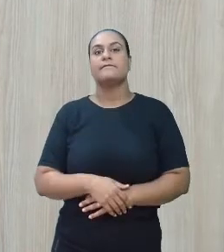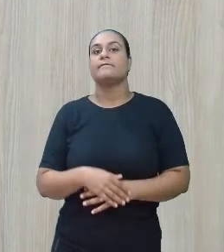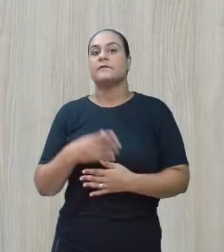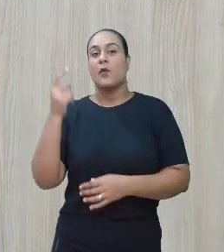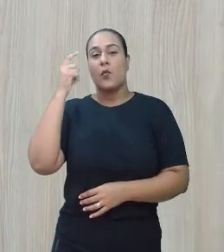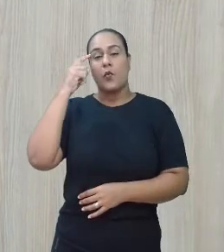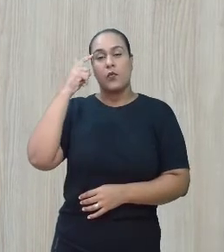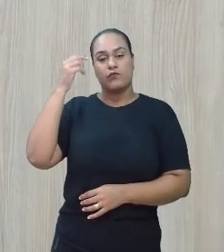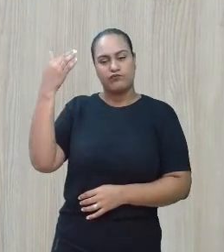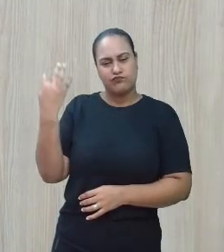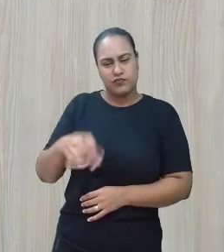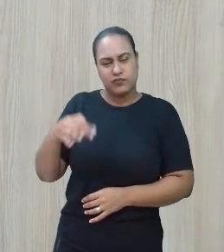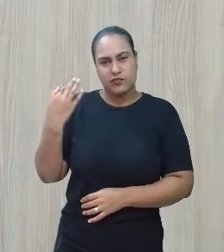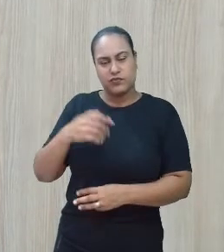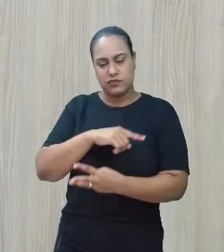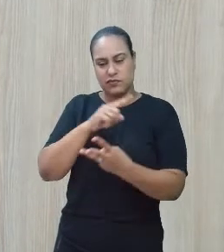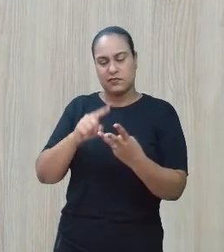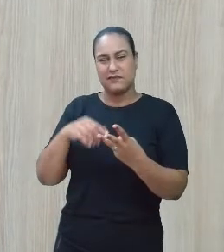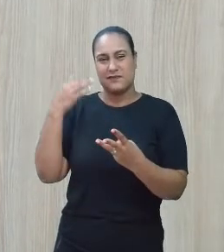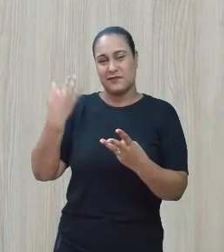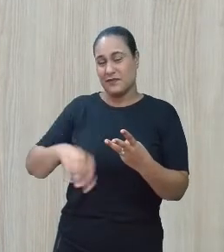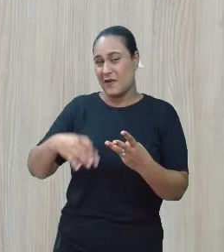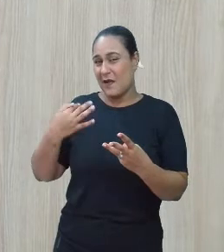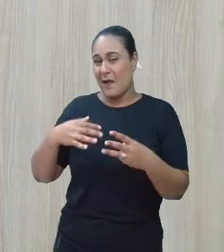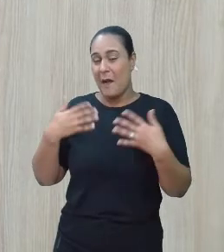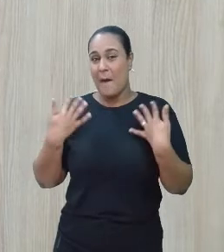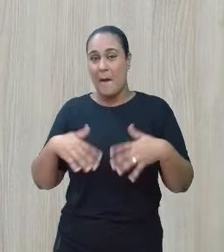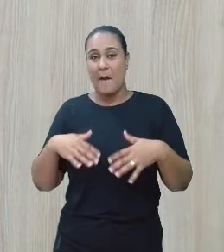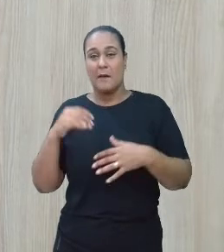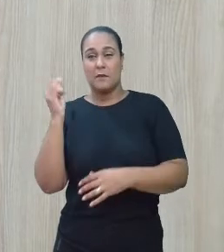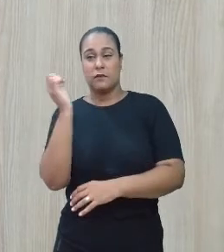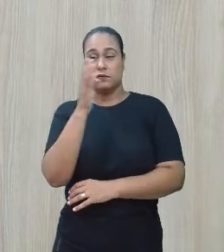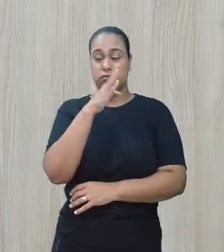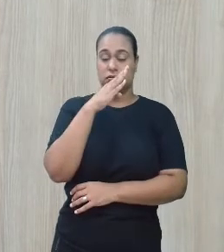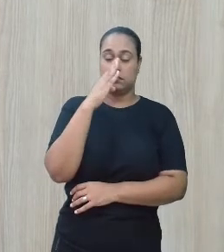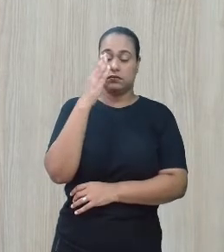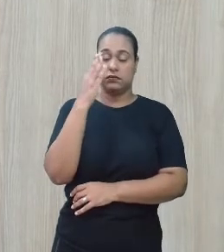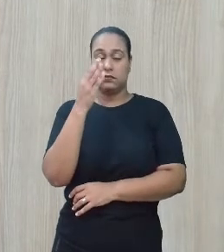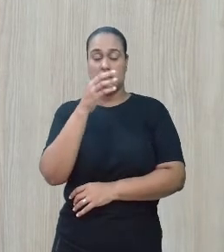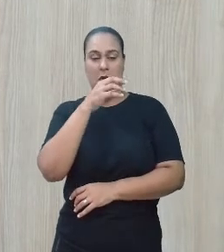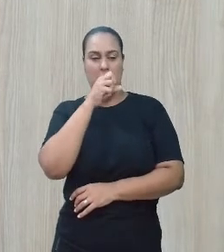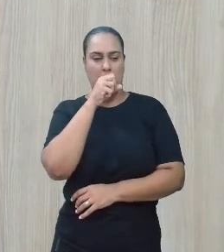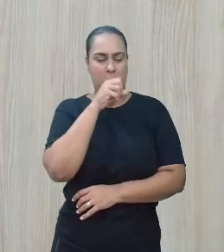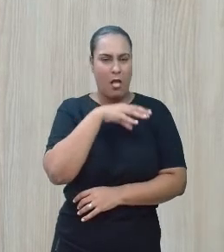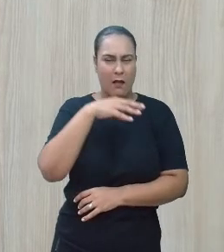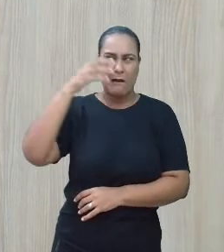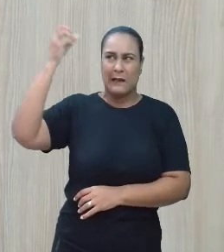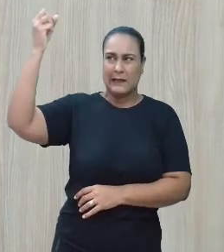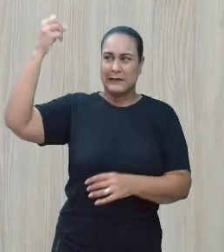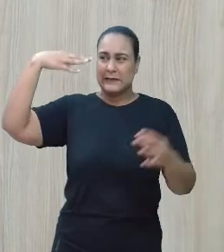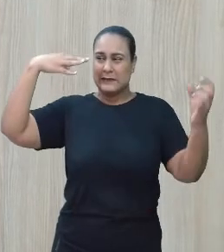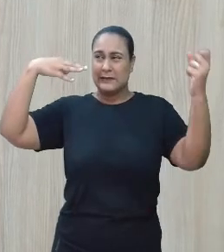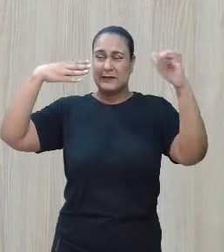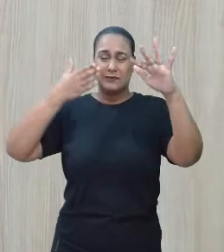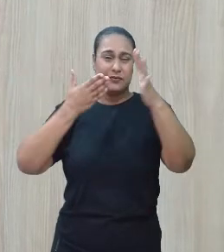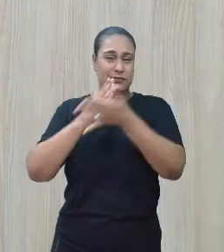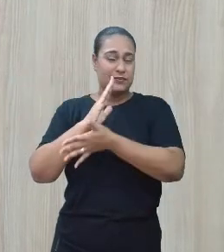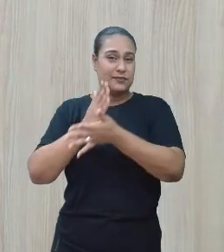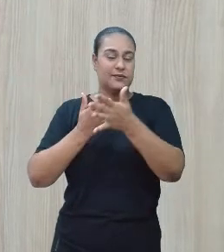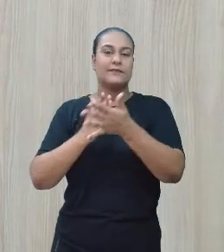disse, é uma dor de cabeça forte, causa náuseas, vômitos, às vezes a luz incomoda. Também